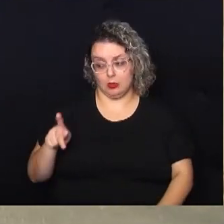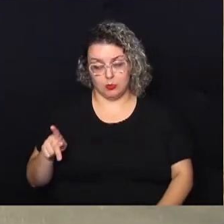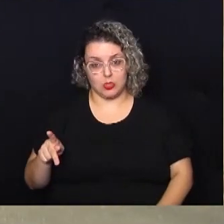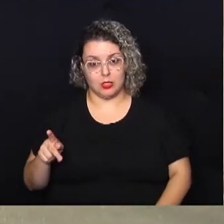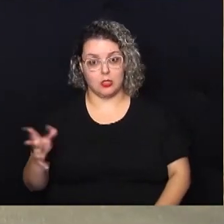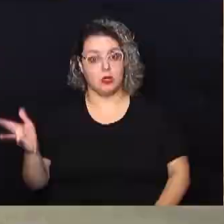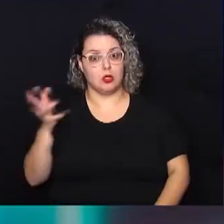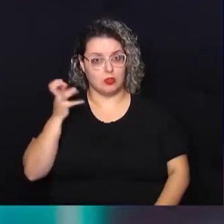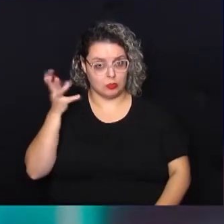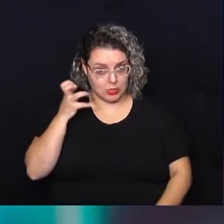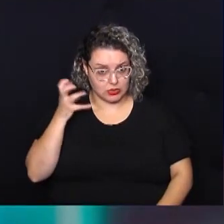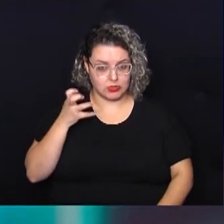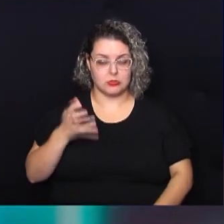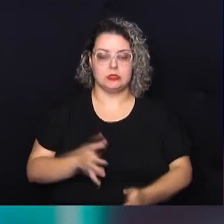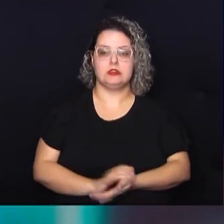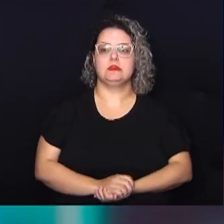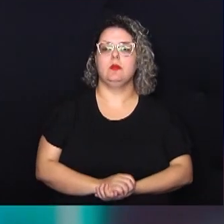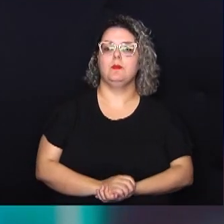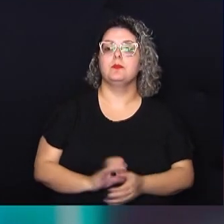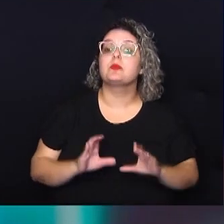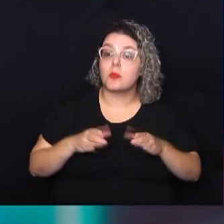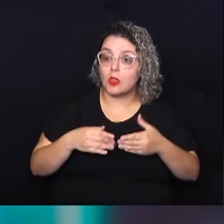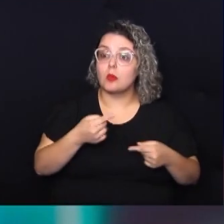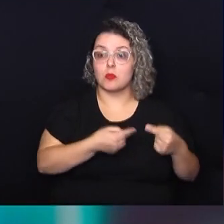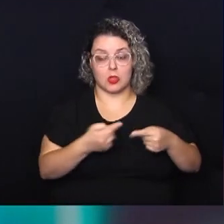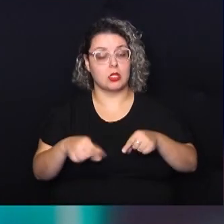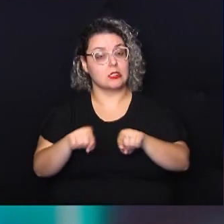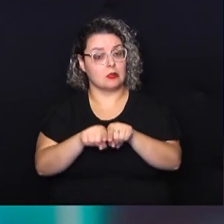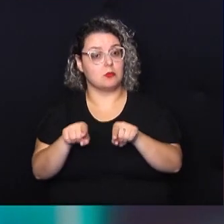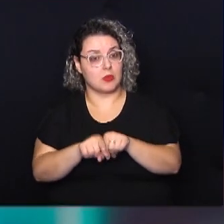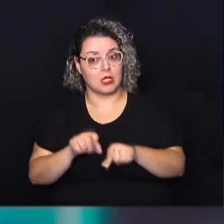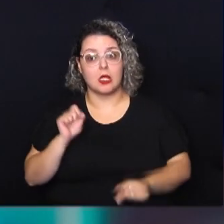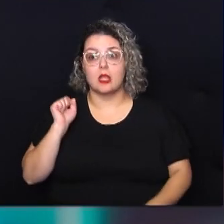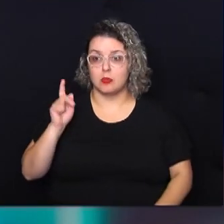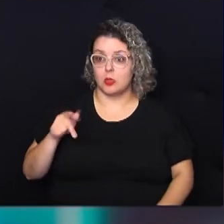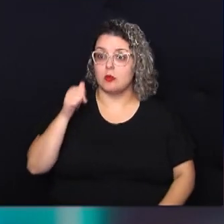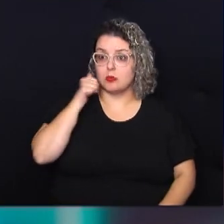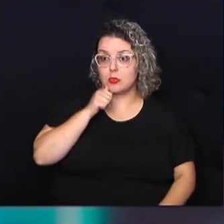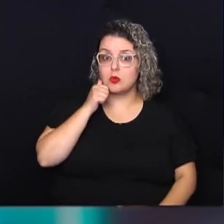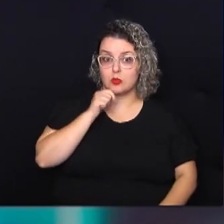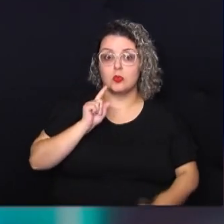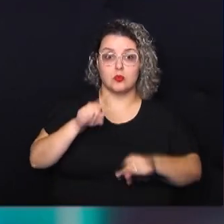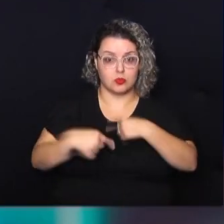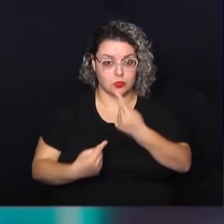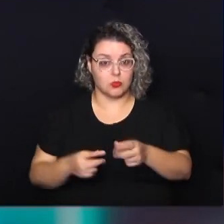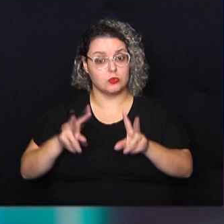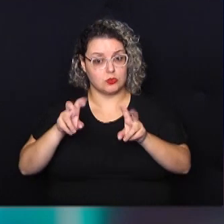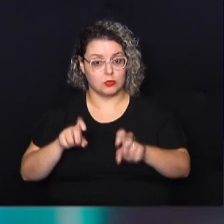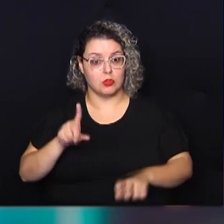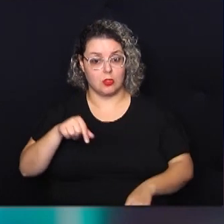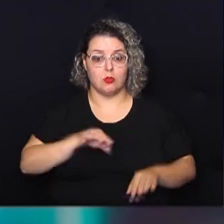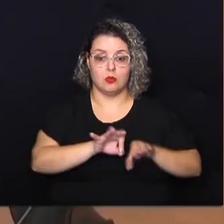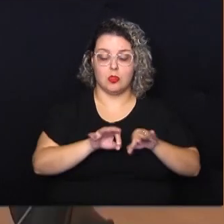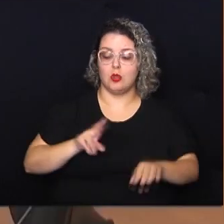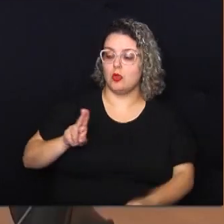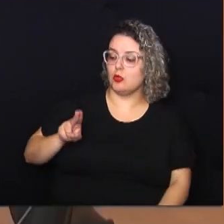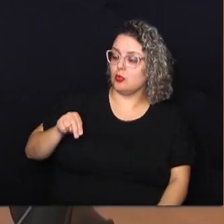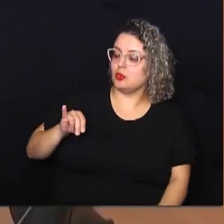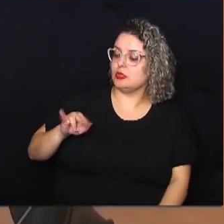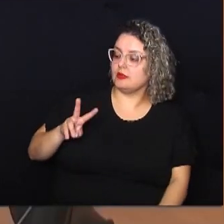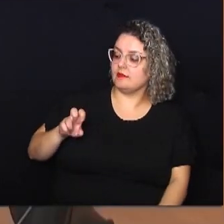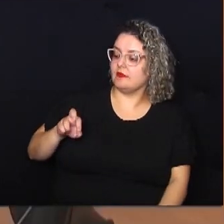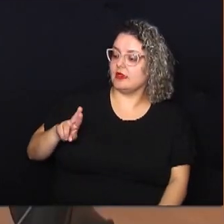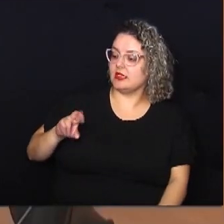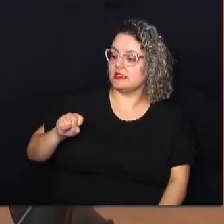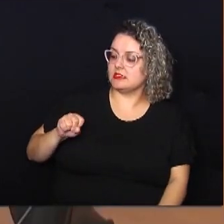e pensionistas. A comissão também debateu aposentadoria para mulheres. Outro tema abordado foi o programa Universidade.